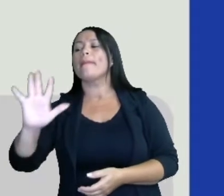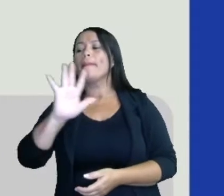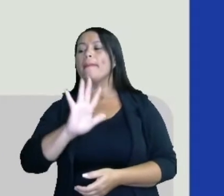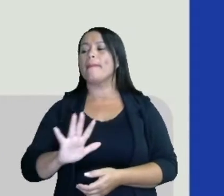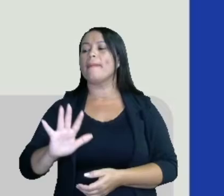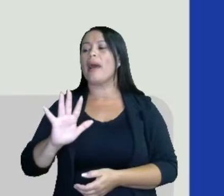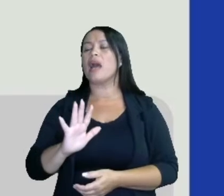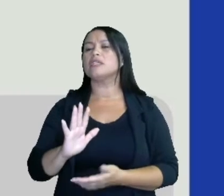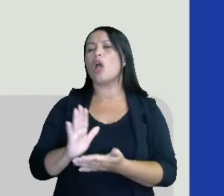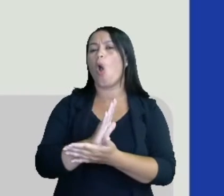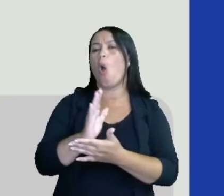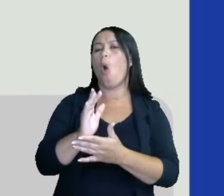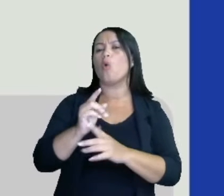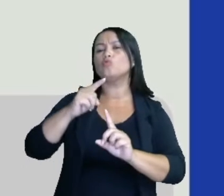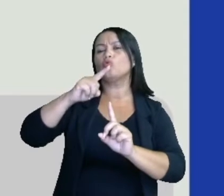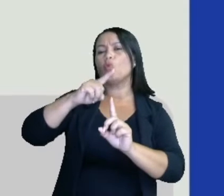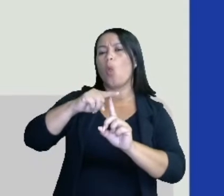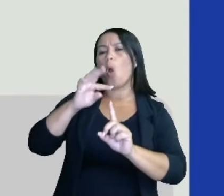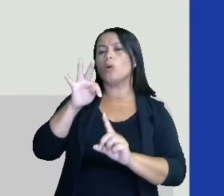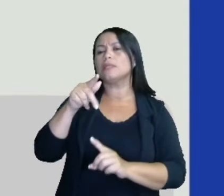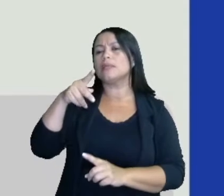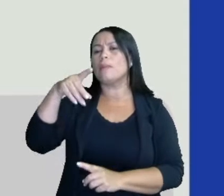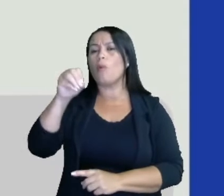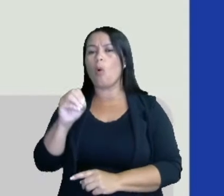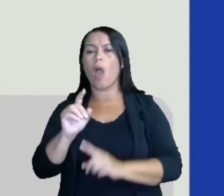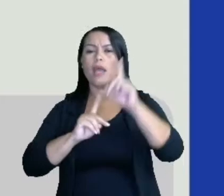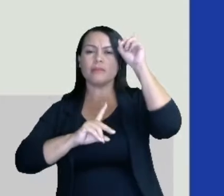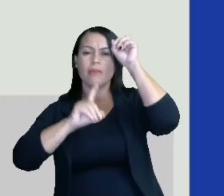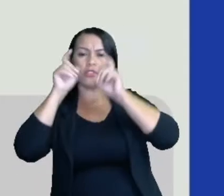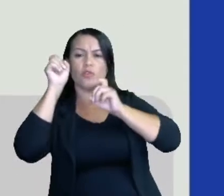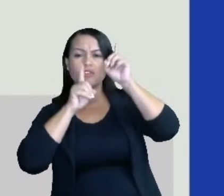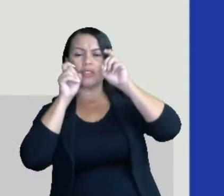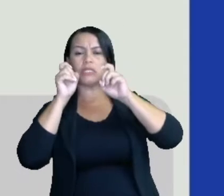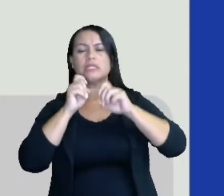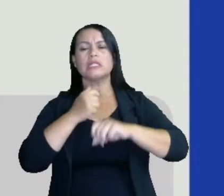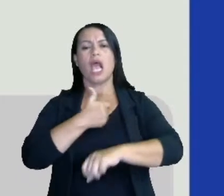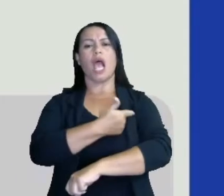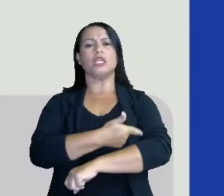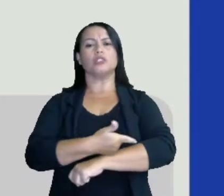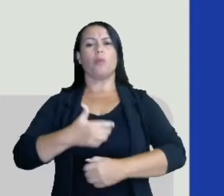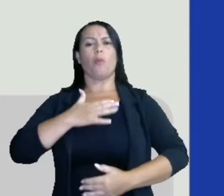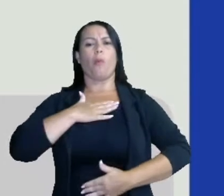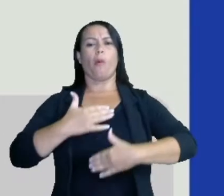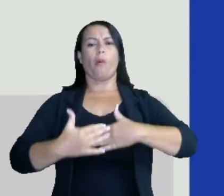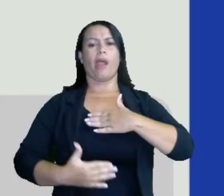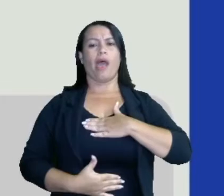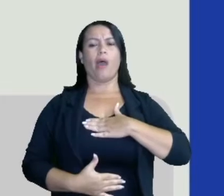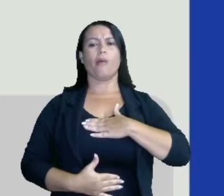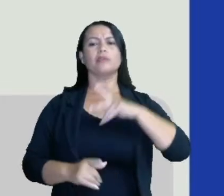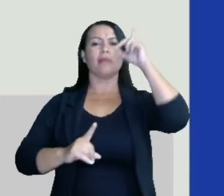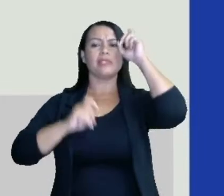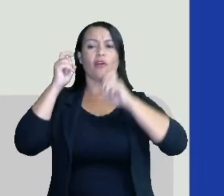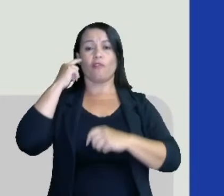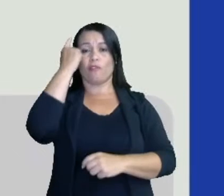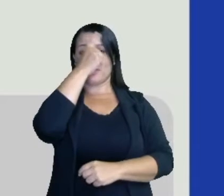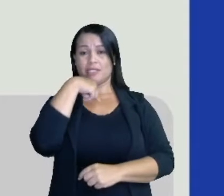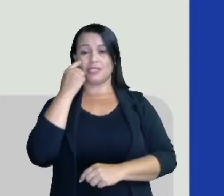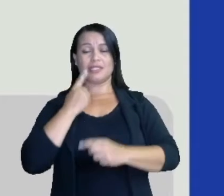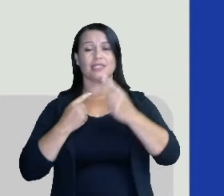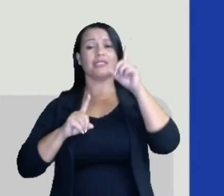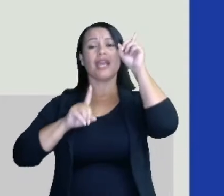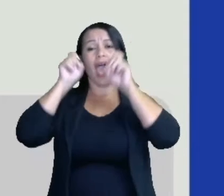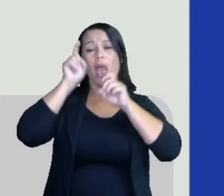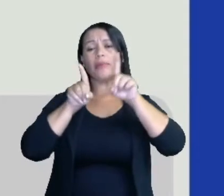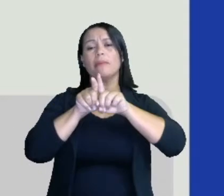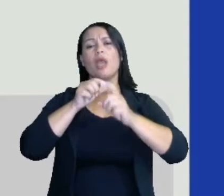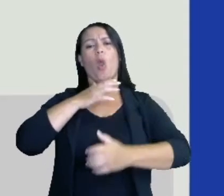imagens, logotipo, expressões faciais, posturas corporais. Então, o nosso corpo, ele fala